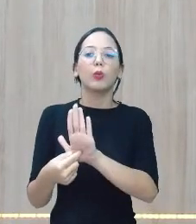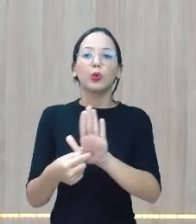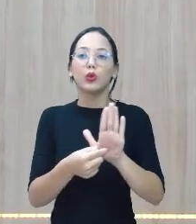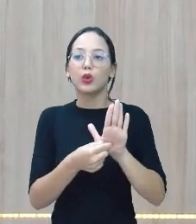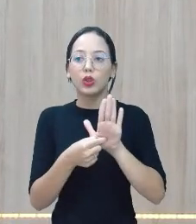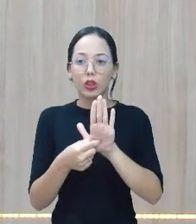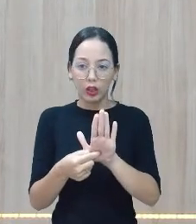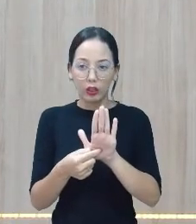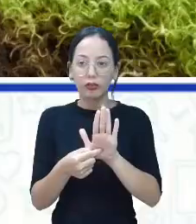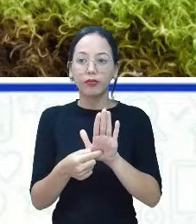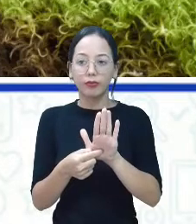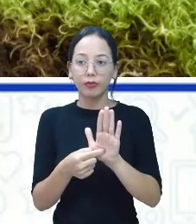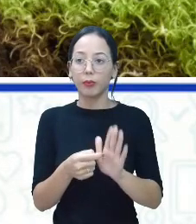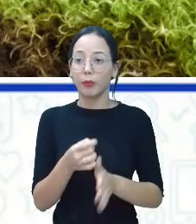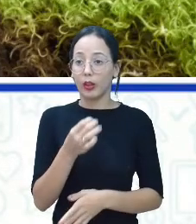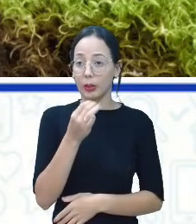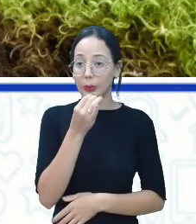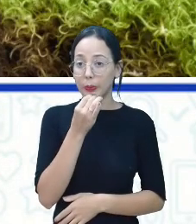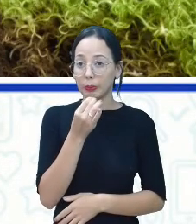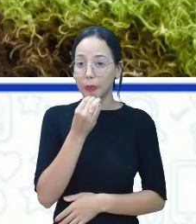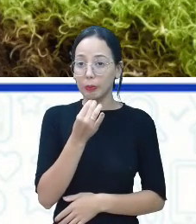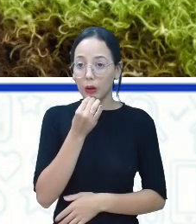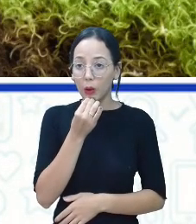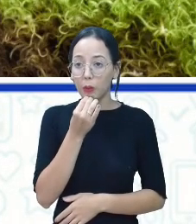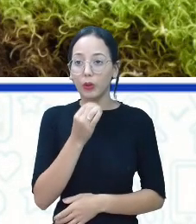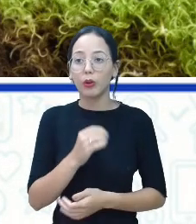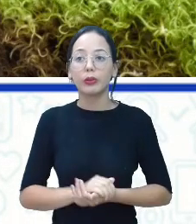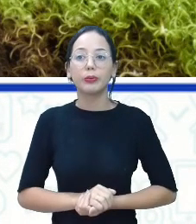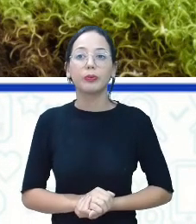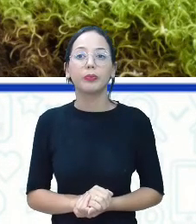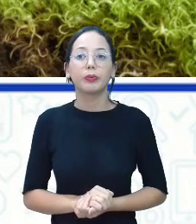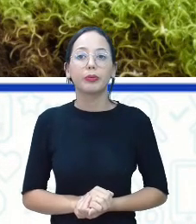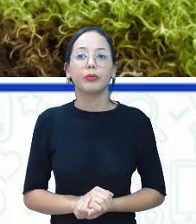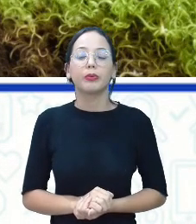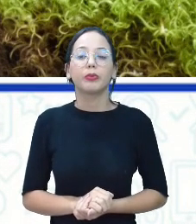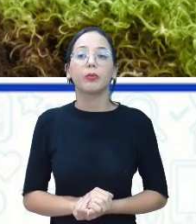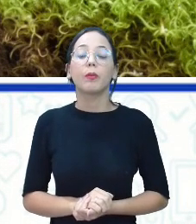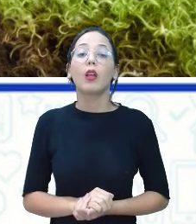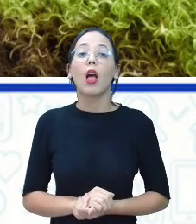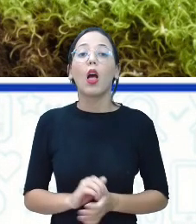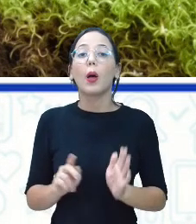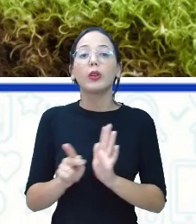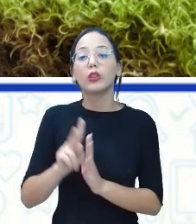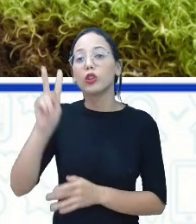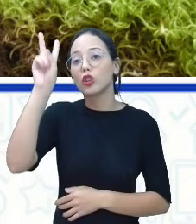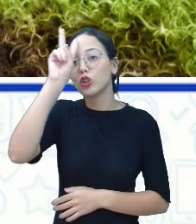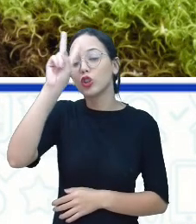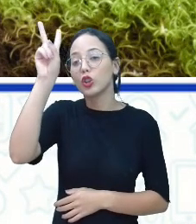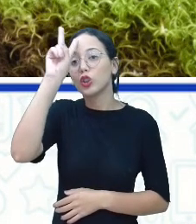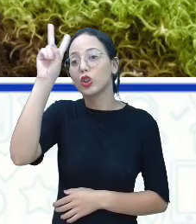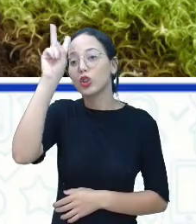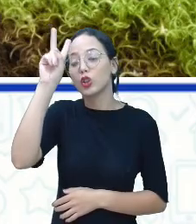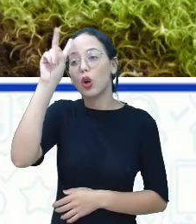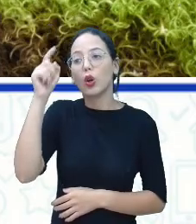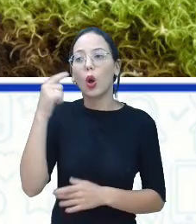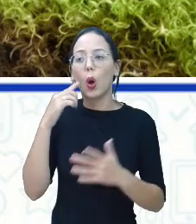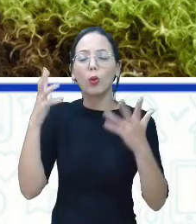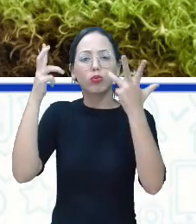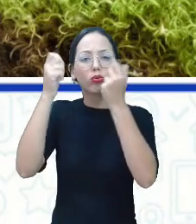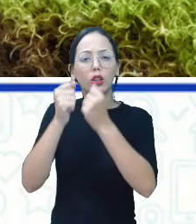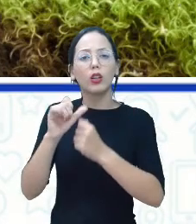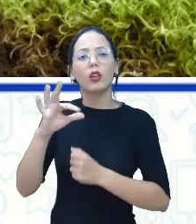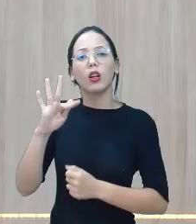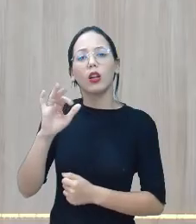vocês, aqui para vocês colocarem a pontuação na fábula da formiga e da cigarra. É lindo esta